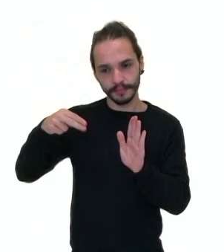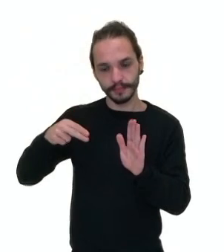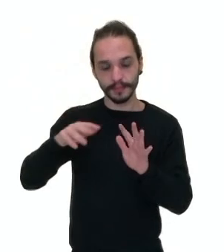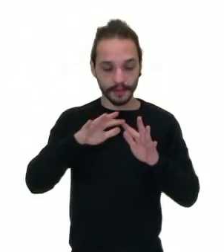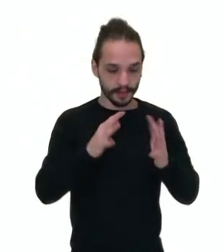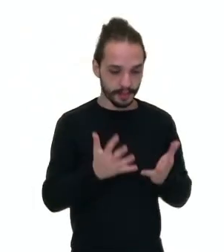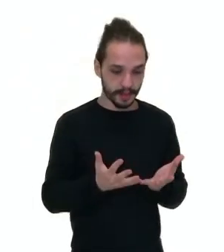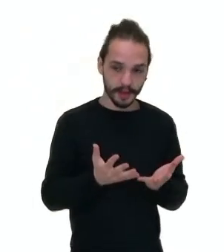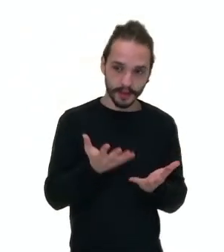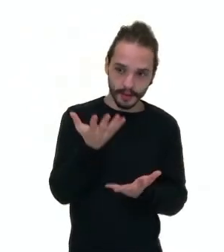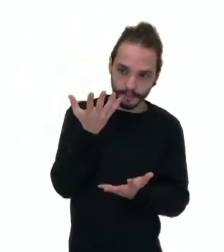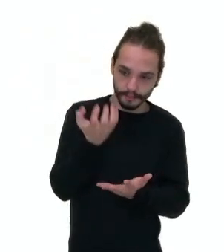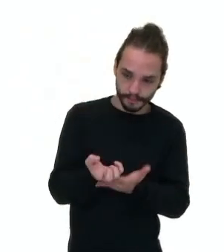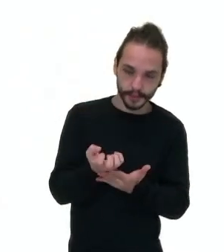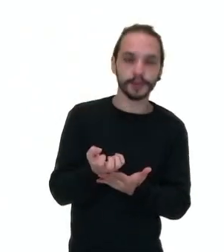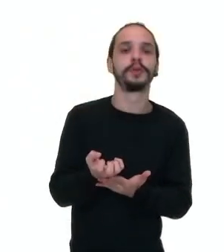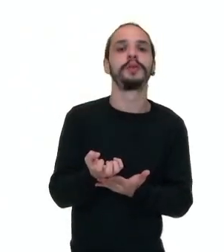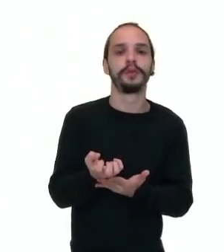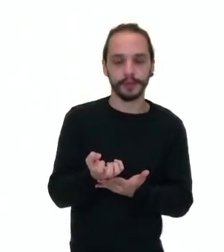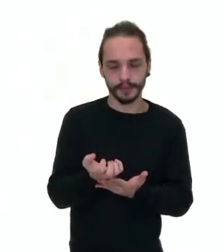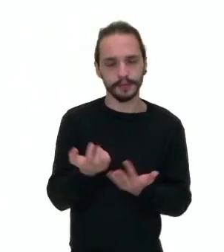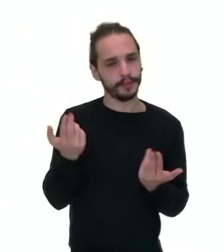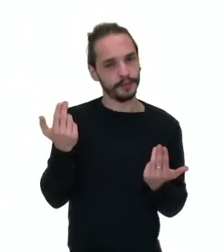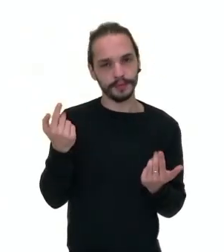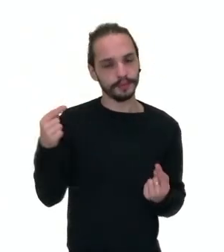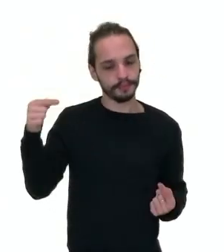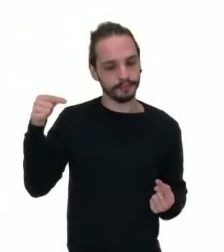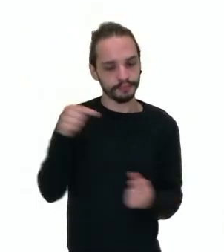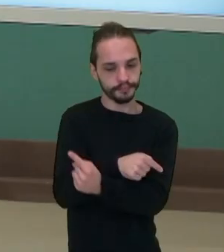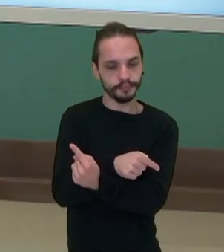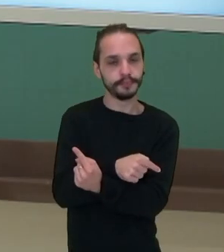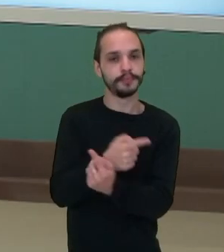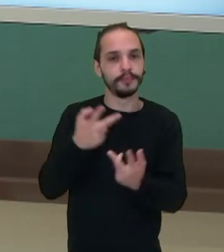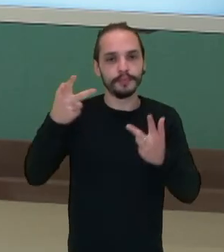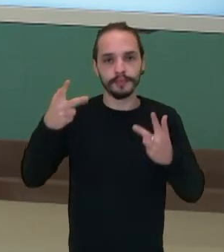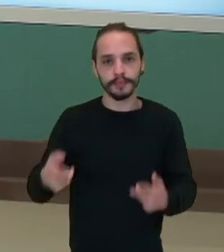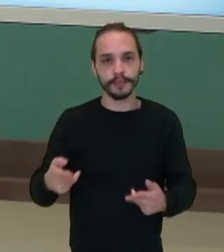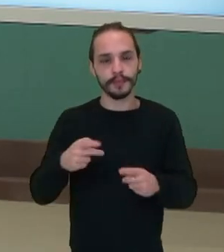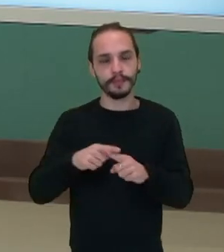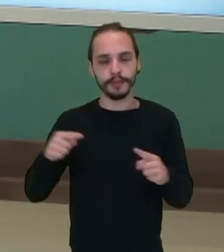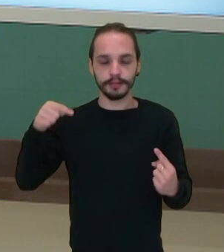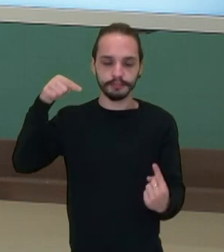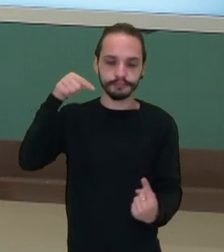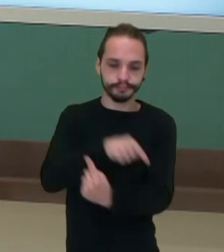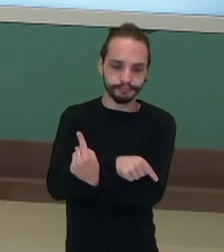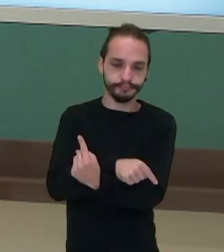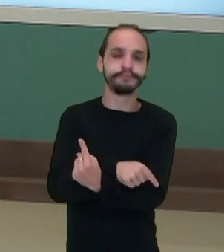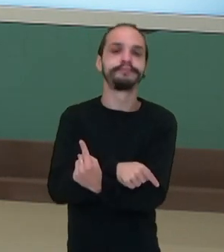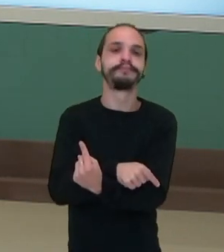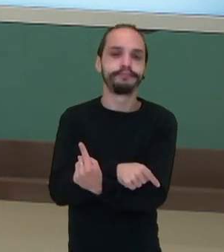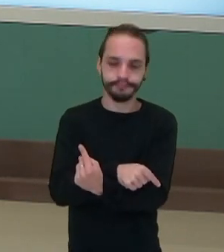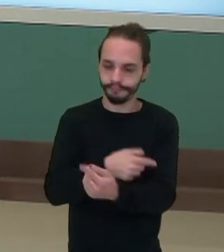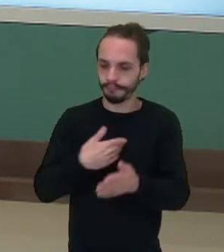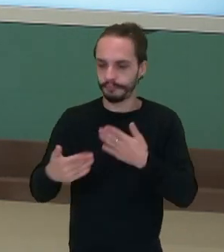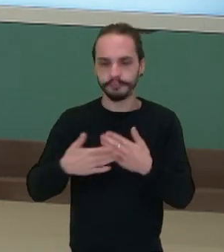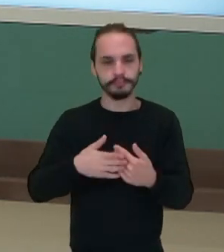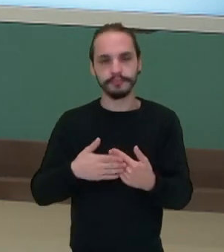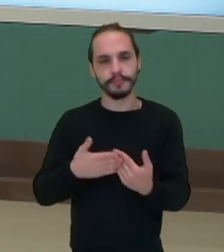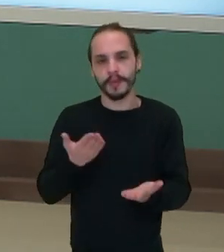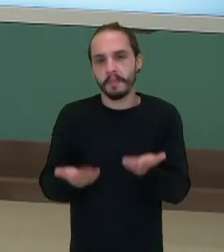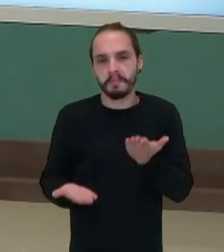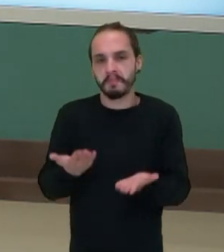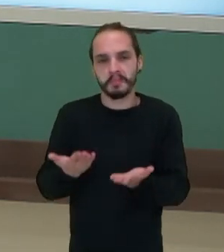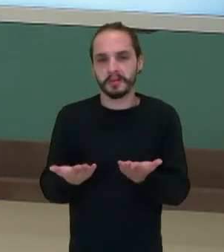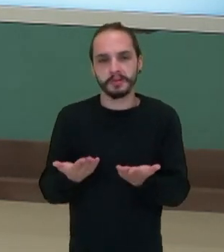arroz, esse saco atrai a Terra exatamente com a mesma força, porém no sentido contrário, independente da sua massa.